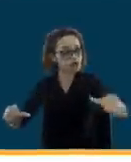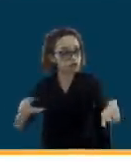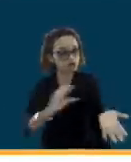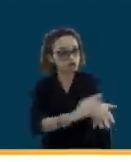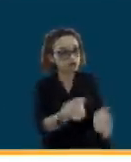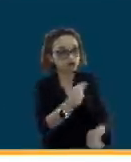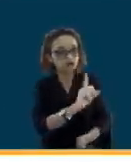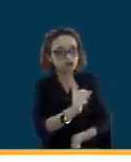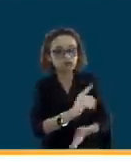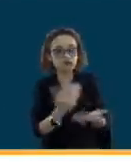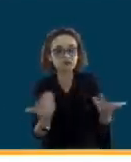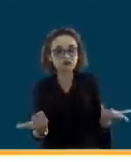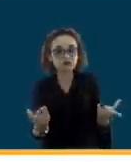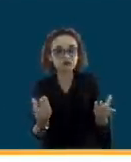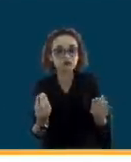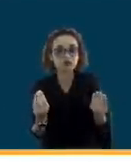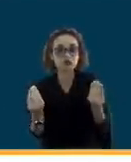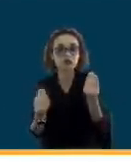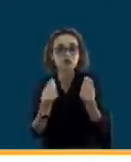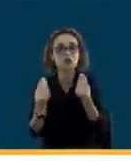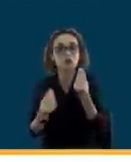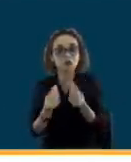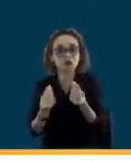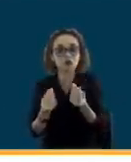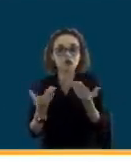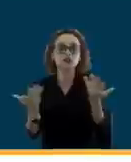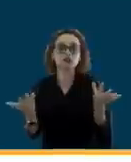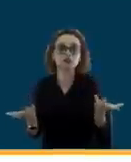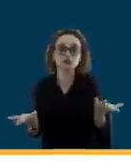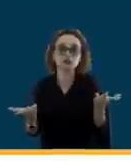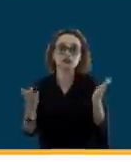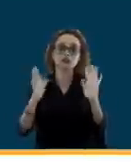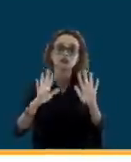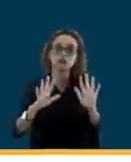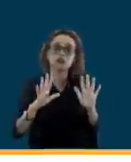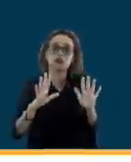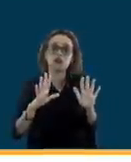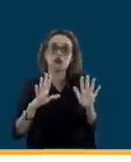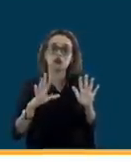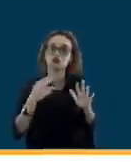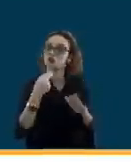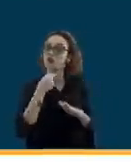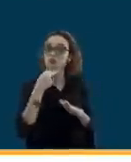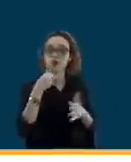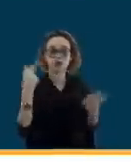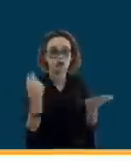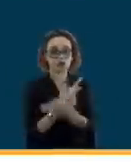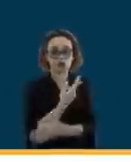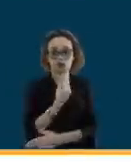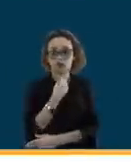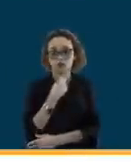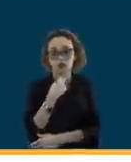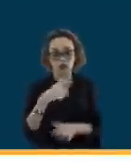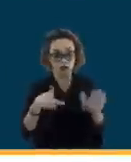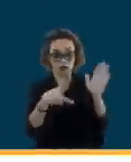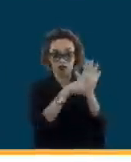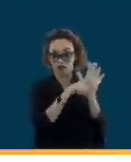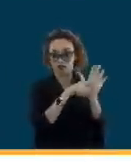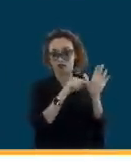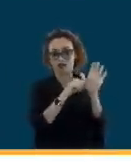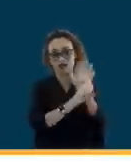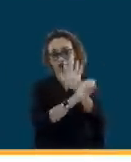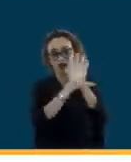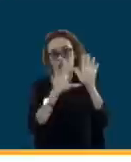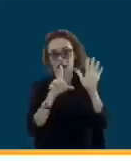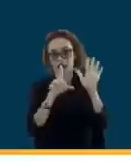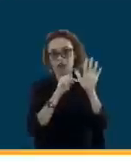estética, pessoal, política, ideológica do gestor local. Isso não pode acontecer com essa lei. Quem fizer